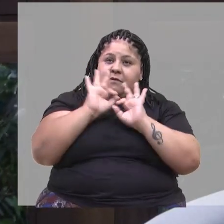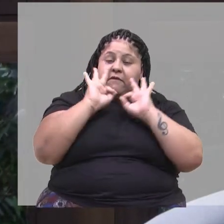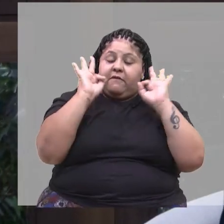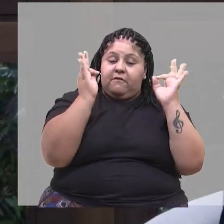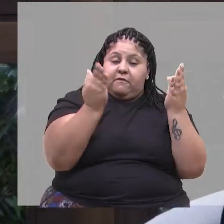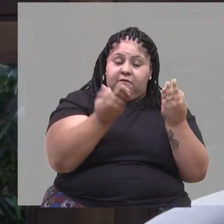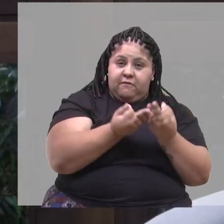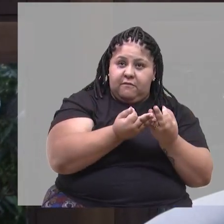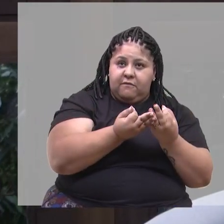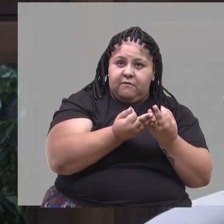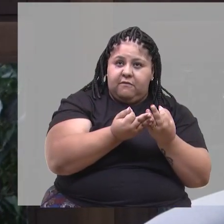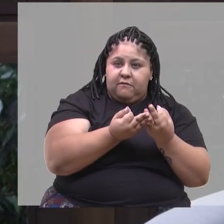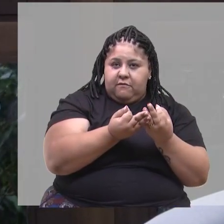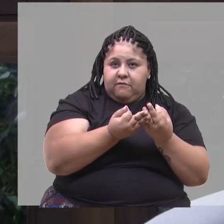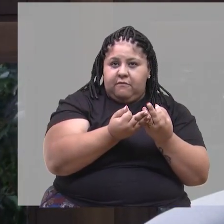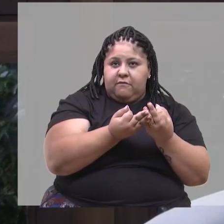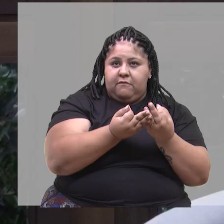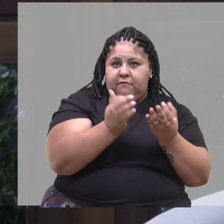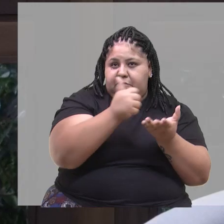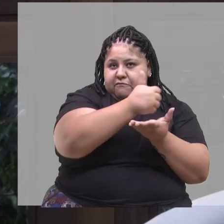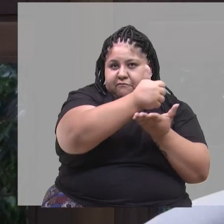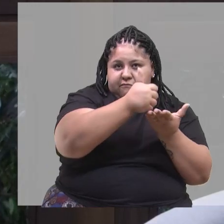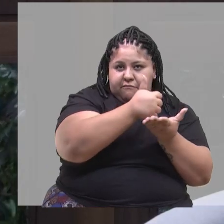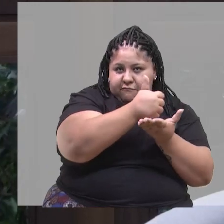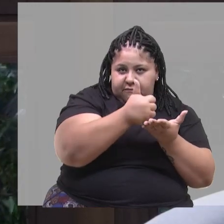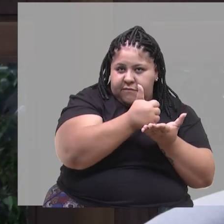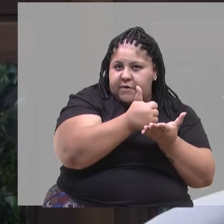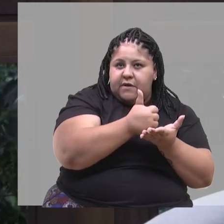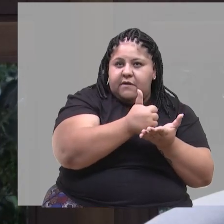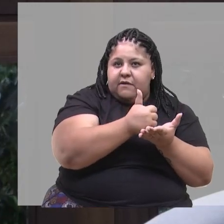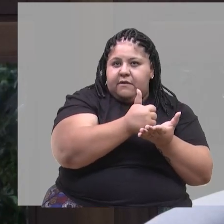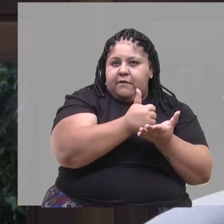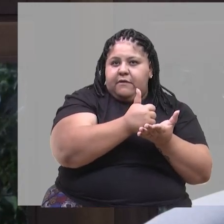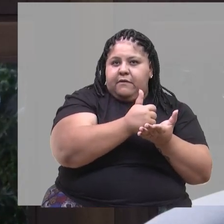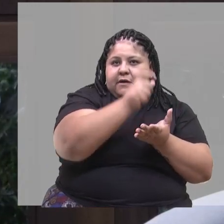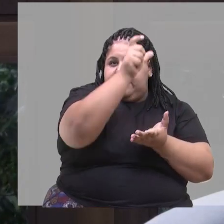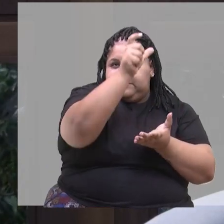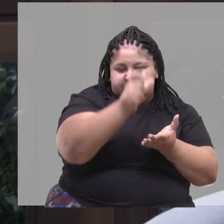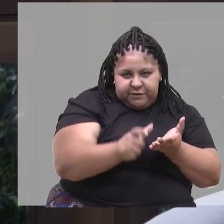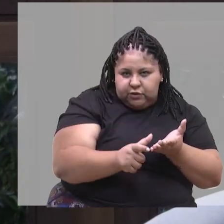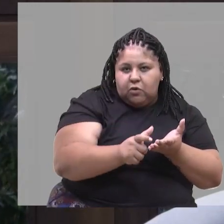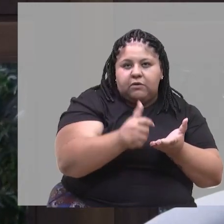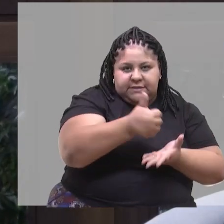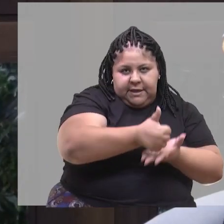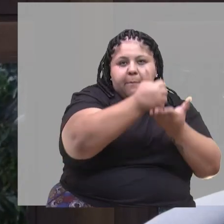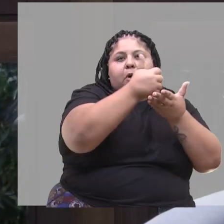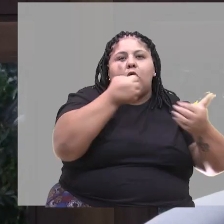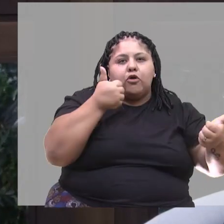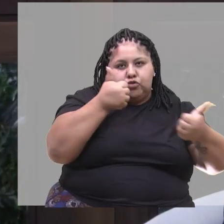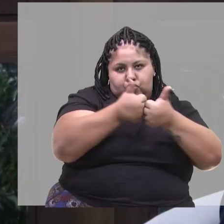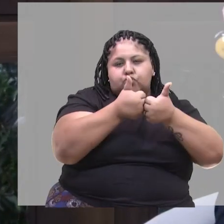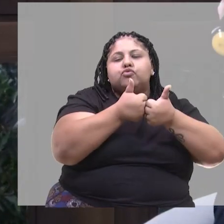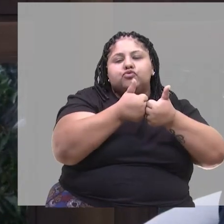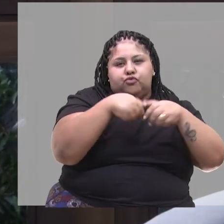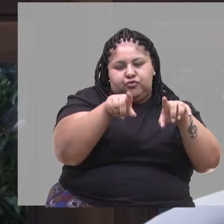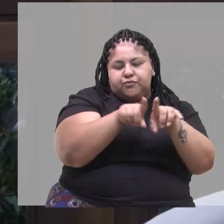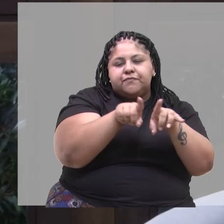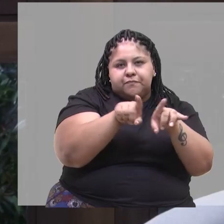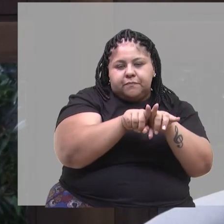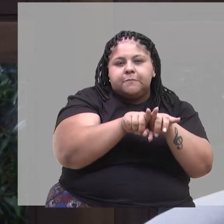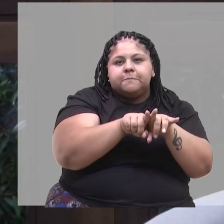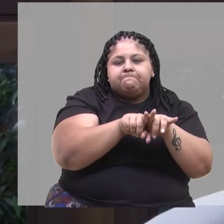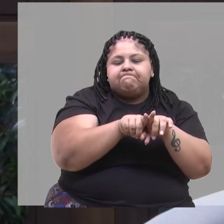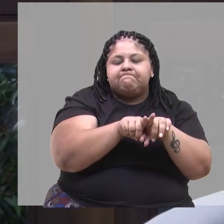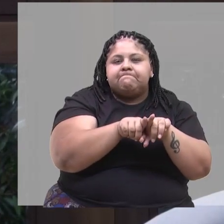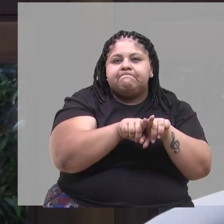porque tive família, né, suporte, enfim, rede de apoio. Meus pais tiveram rede de apoio, que é uma coisa que fiquei aqui pensando nas mães